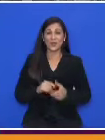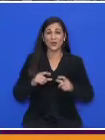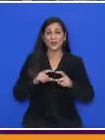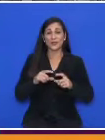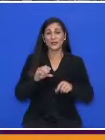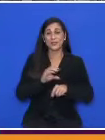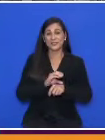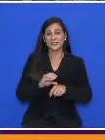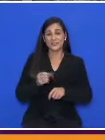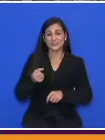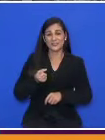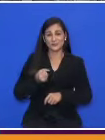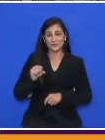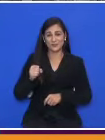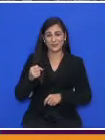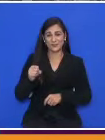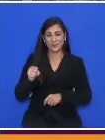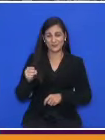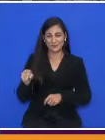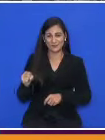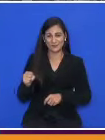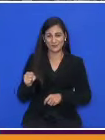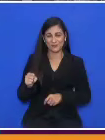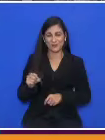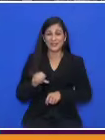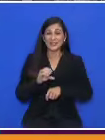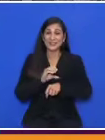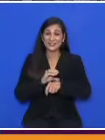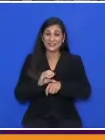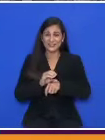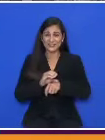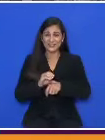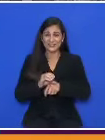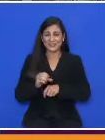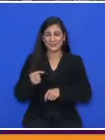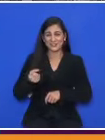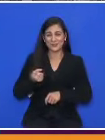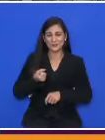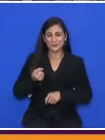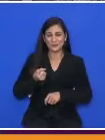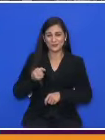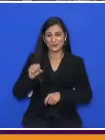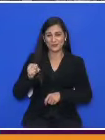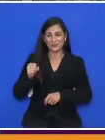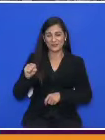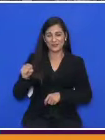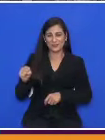Bola cinza, número 88. Cinza, 88.